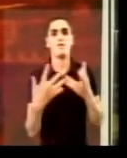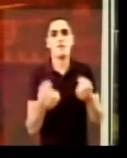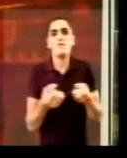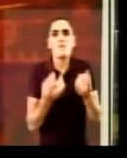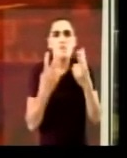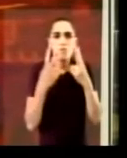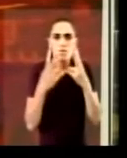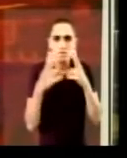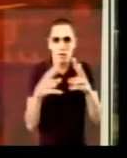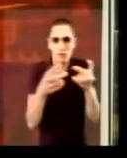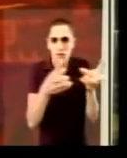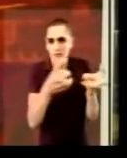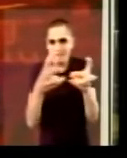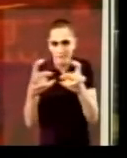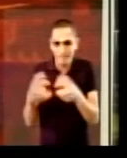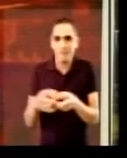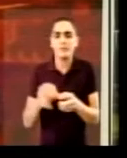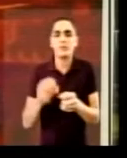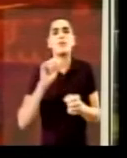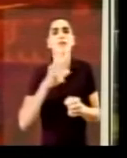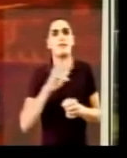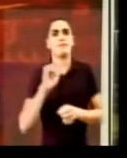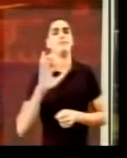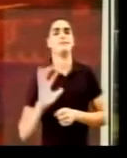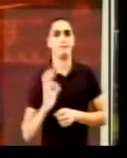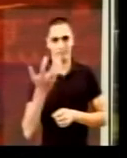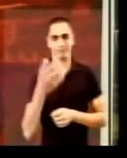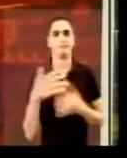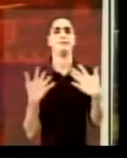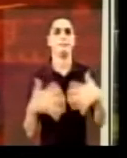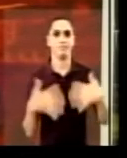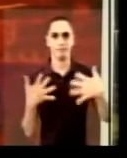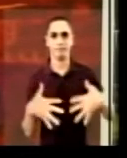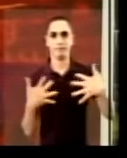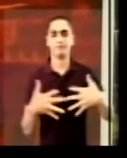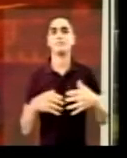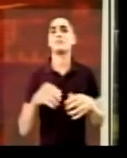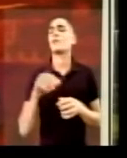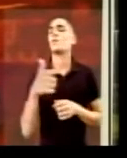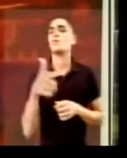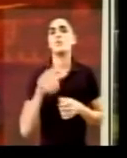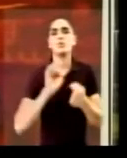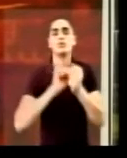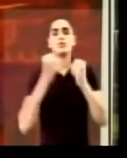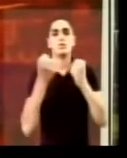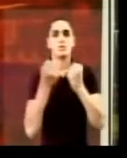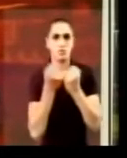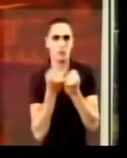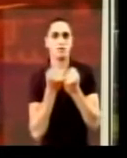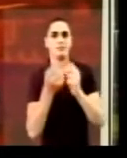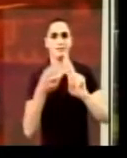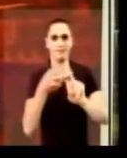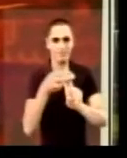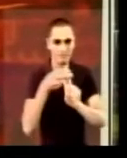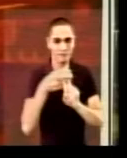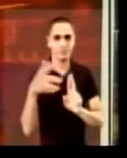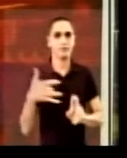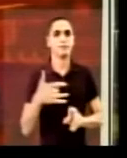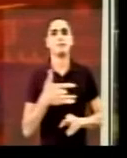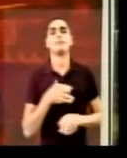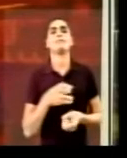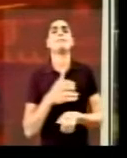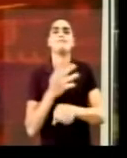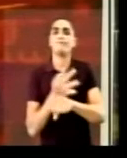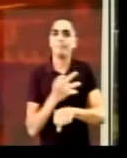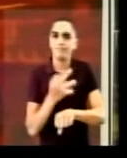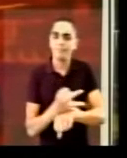Não tem. Eu falo para vocês, não tem. Então, houve essa